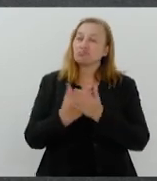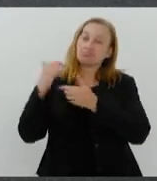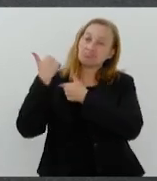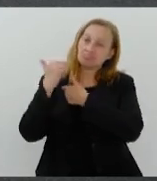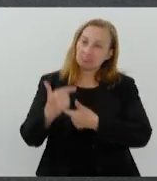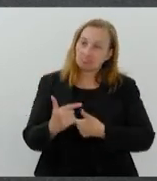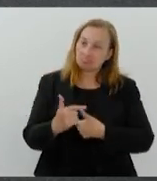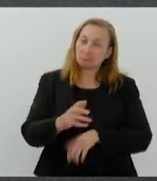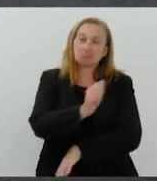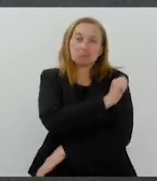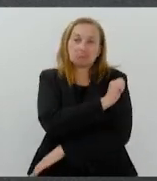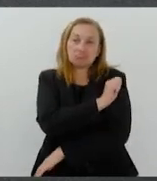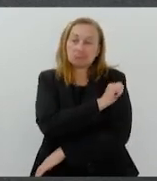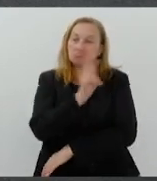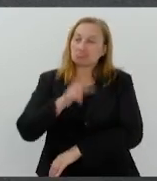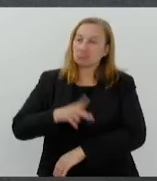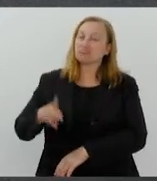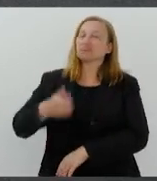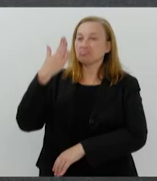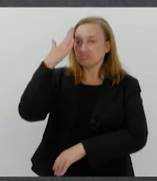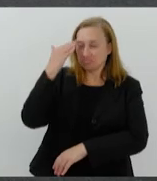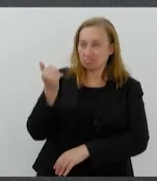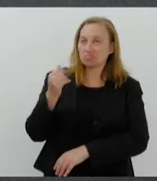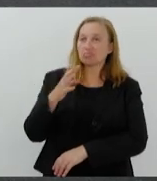Os alunos e professores sabem quem é